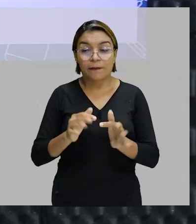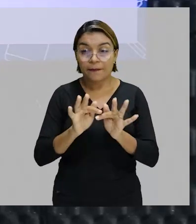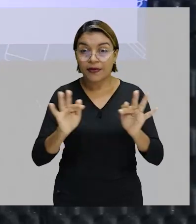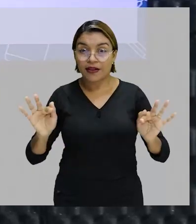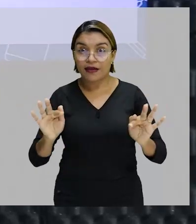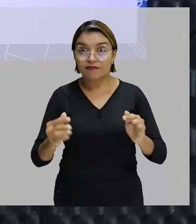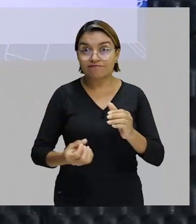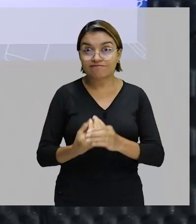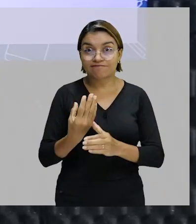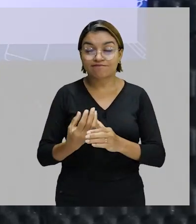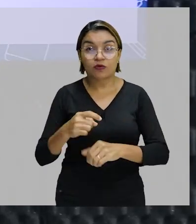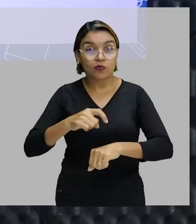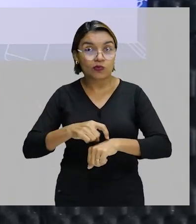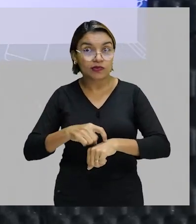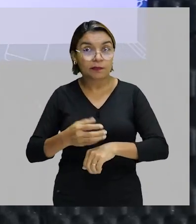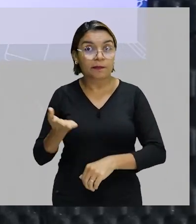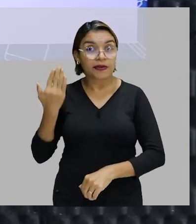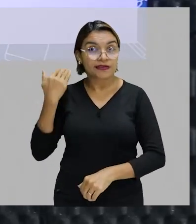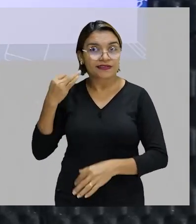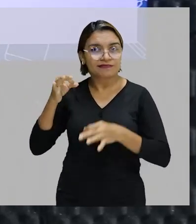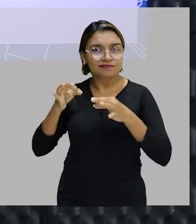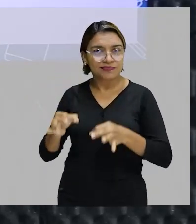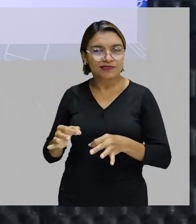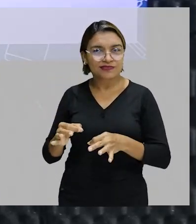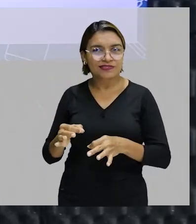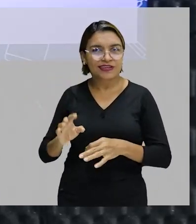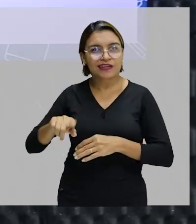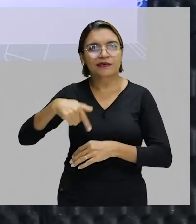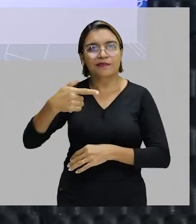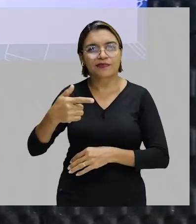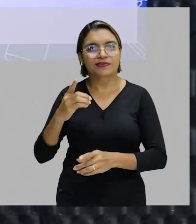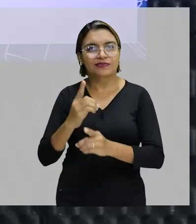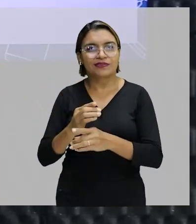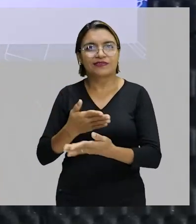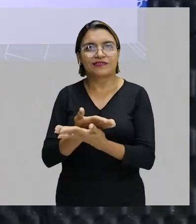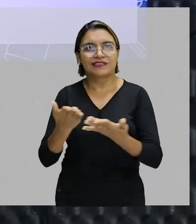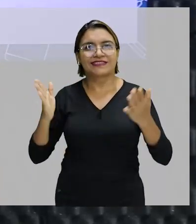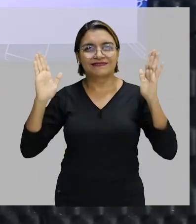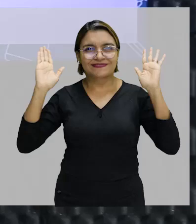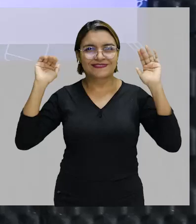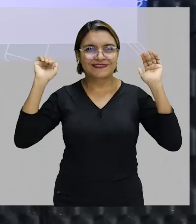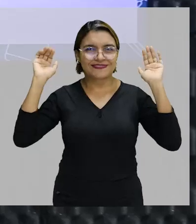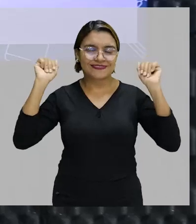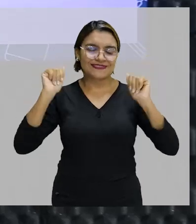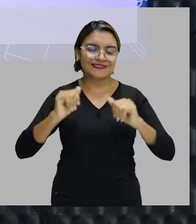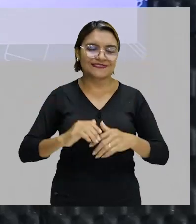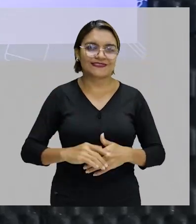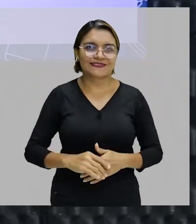sentenças no tempo passado perfeito. Até a próxima. Fiquem bem e bye, bye.